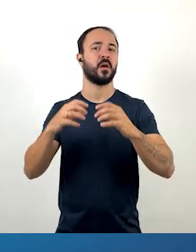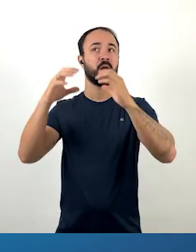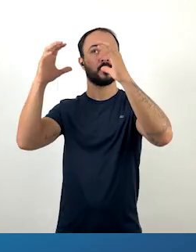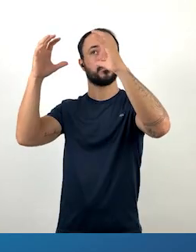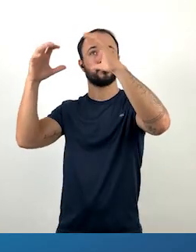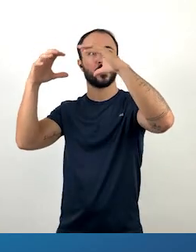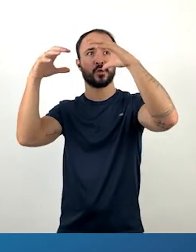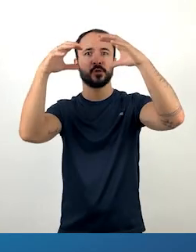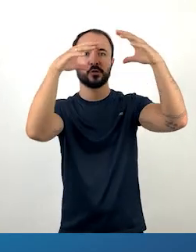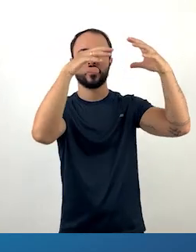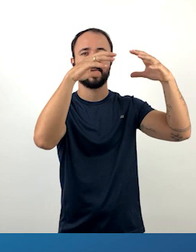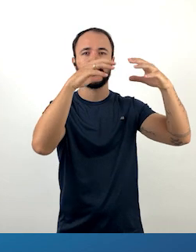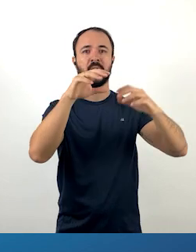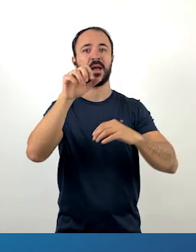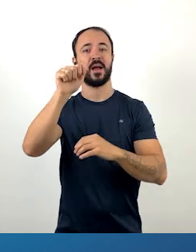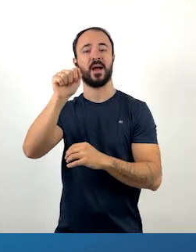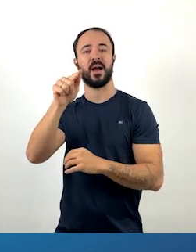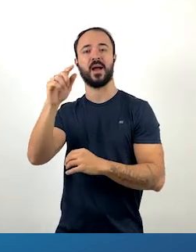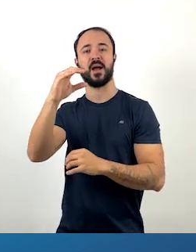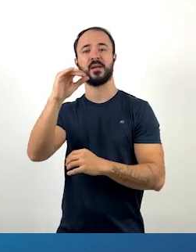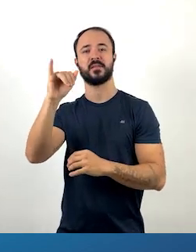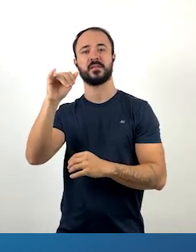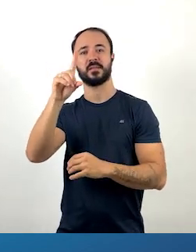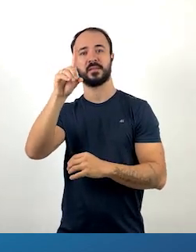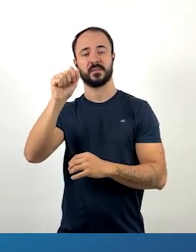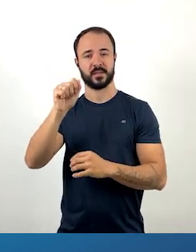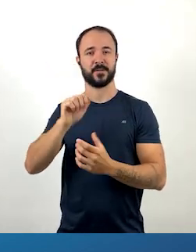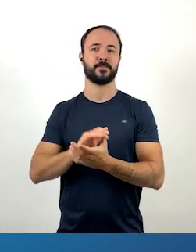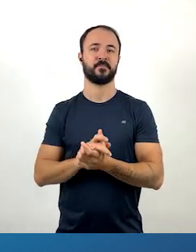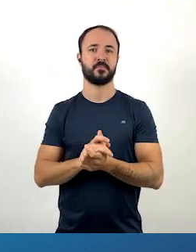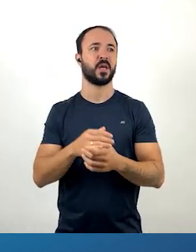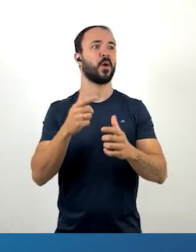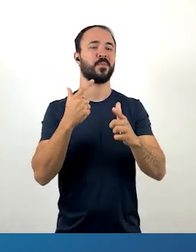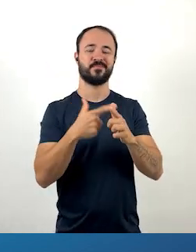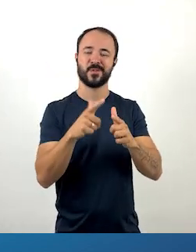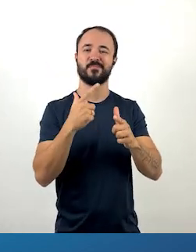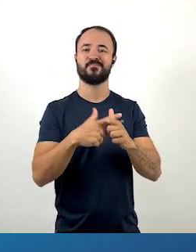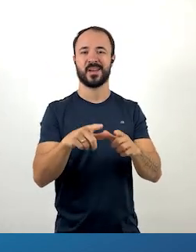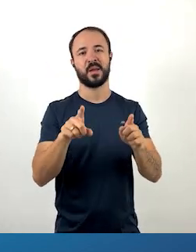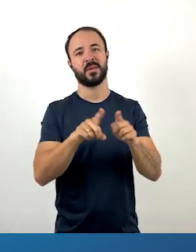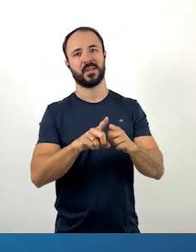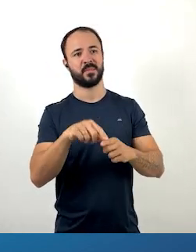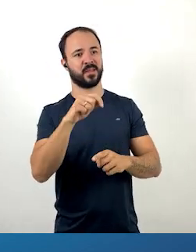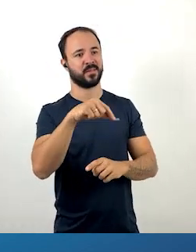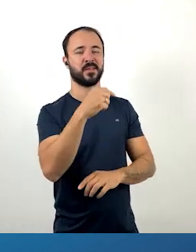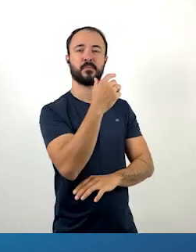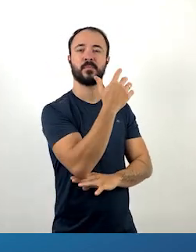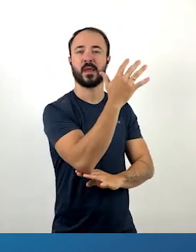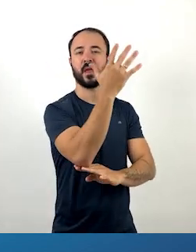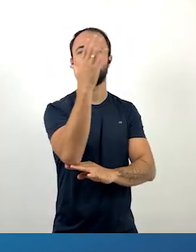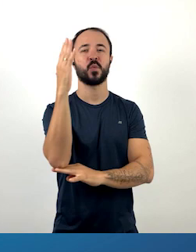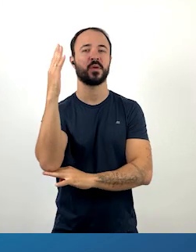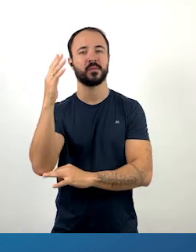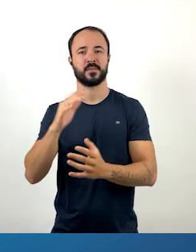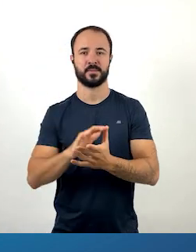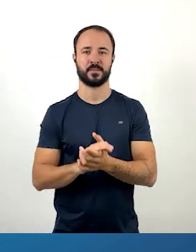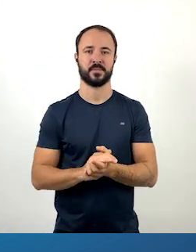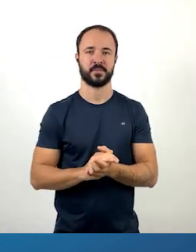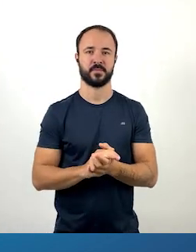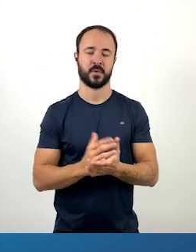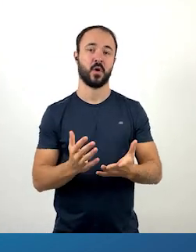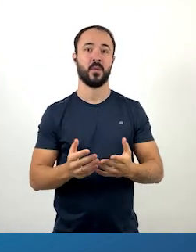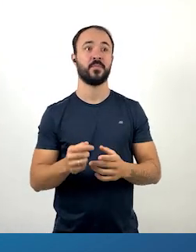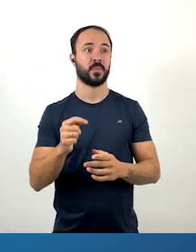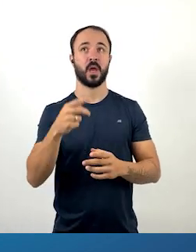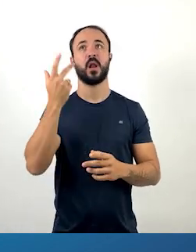E a chuva ácida? Um grande problema relacionado à poluição. A chuva, ela é naturalmente ácida, o que não traz